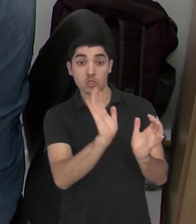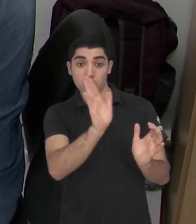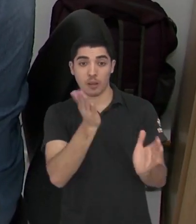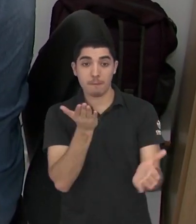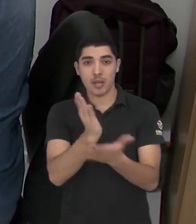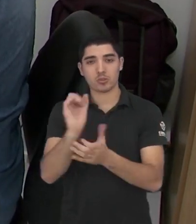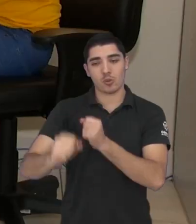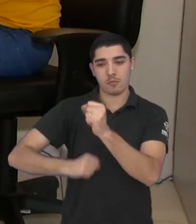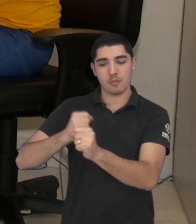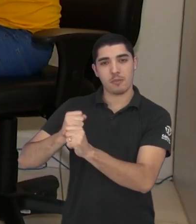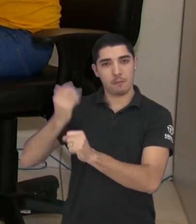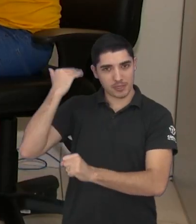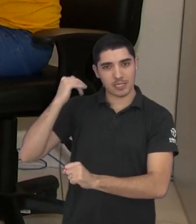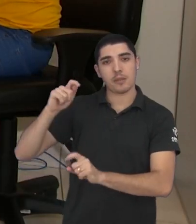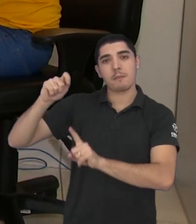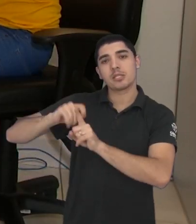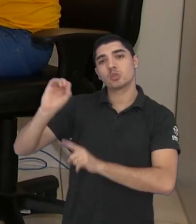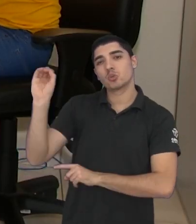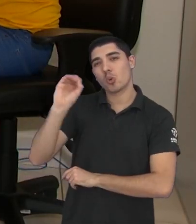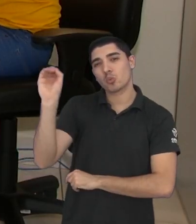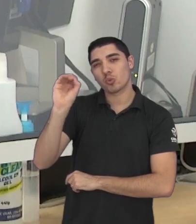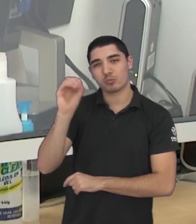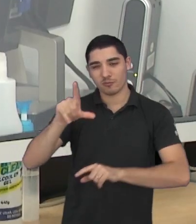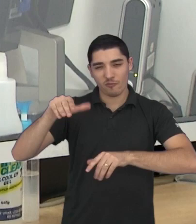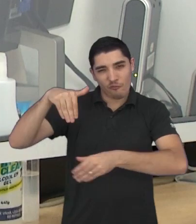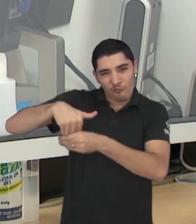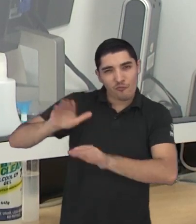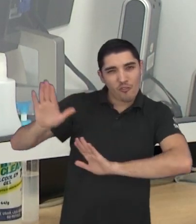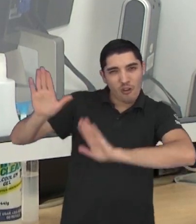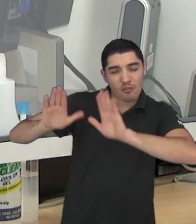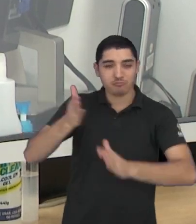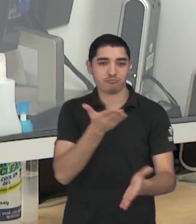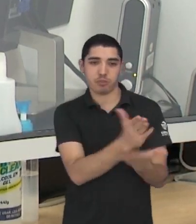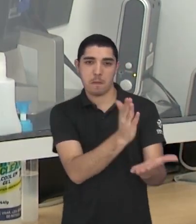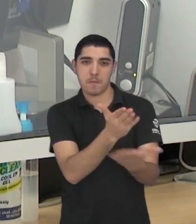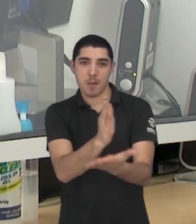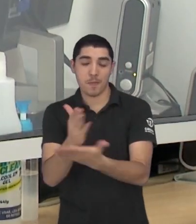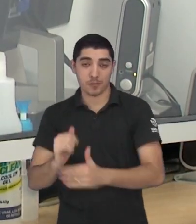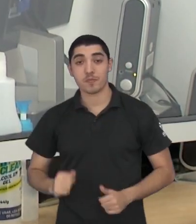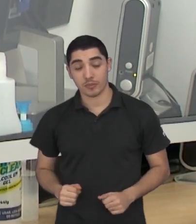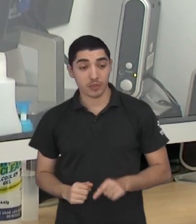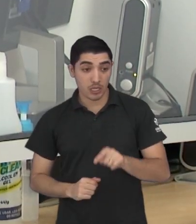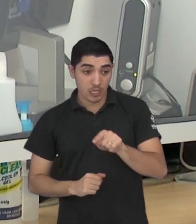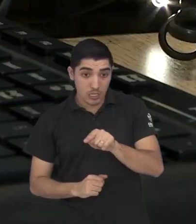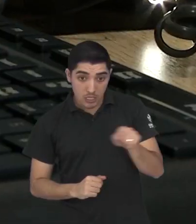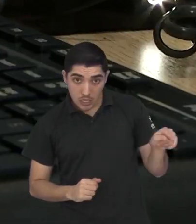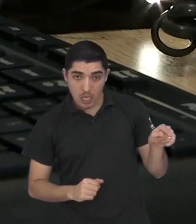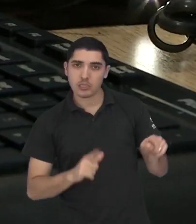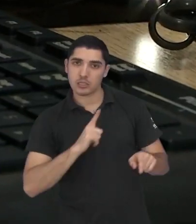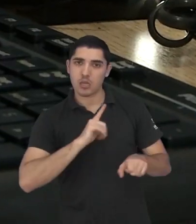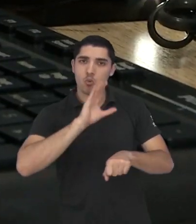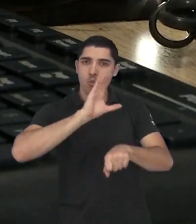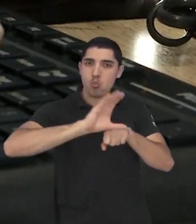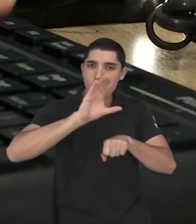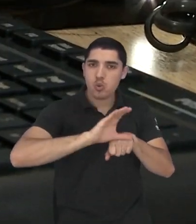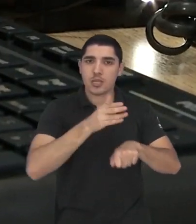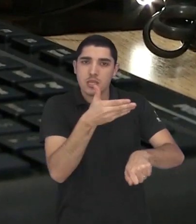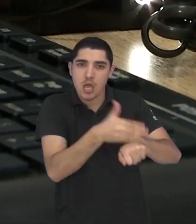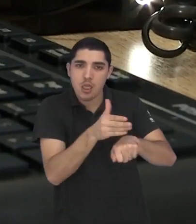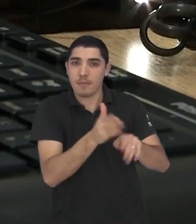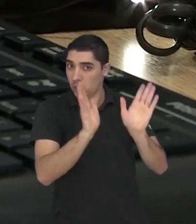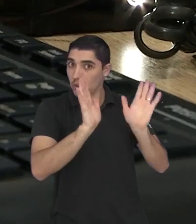é a conscientização dos moradores, a partir de campanhas educativas. Eu acho que tem o problema de dentro do muro das pessoas,